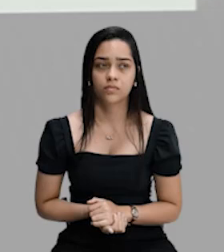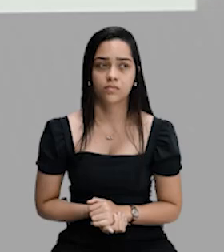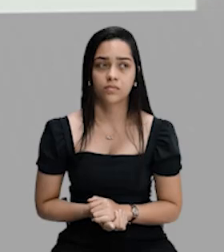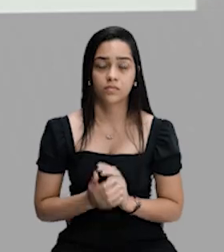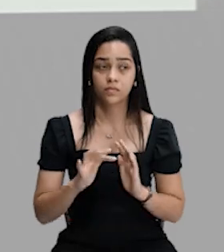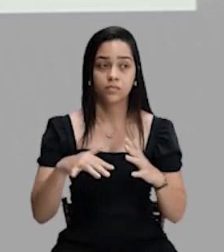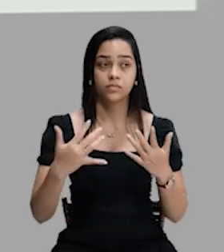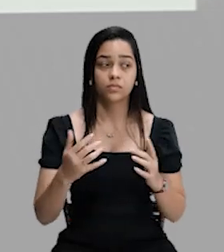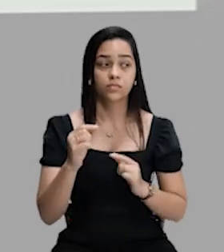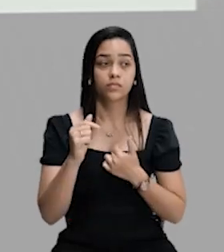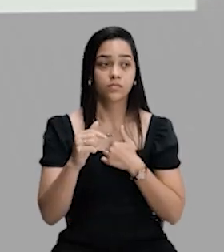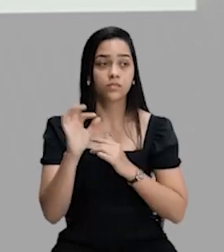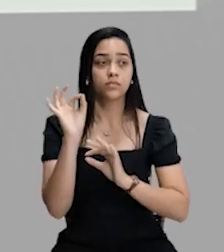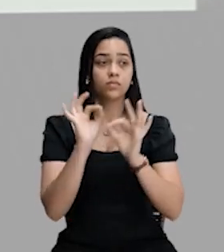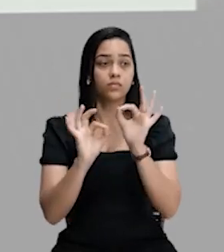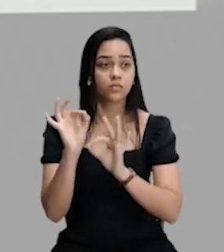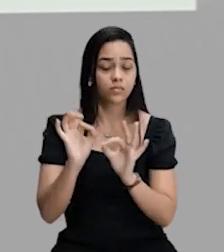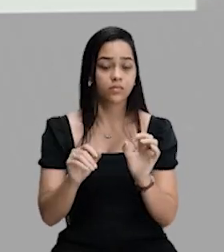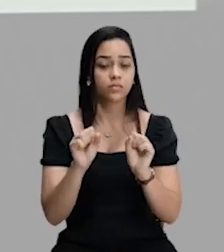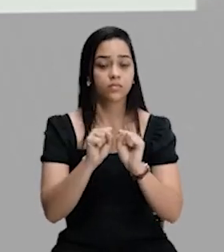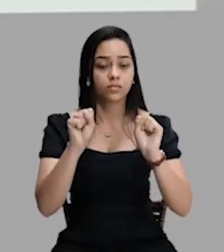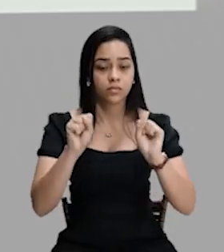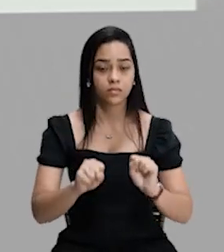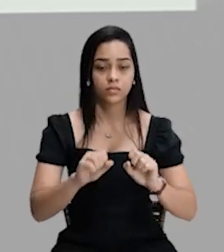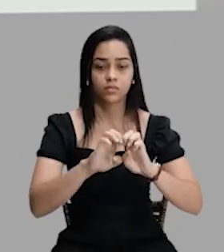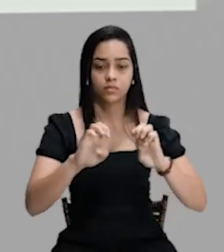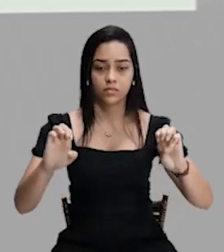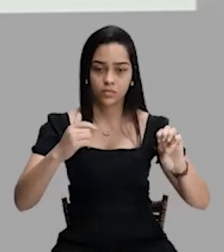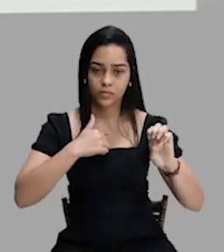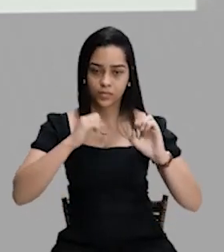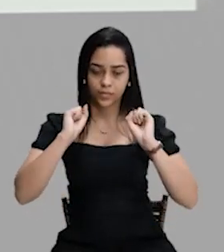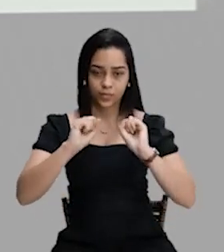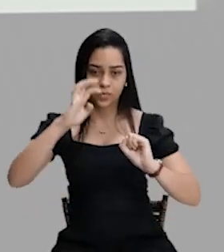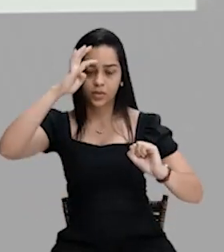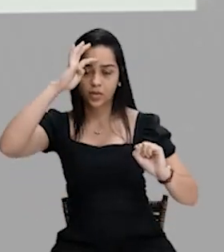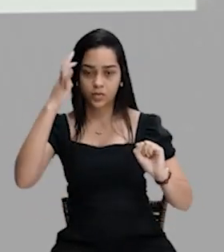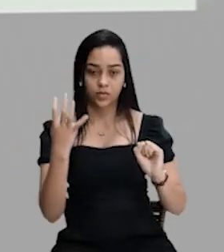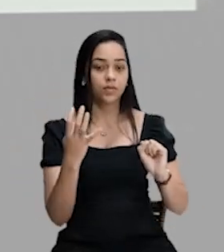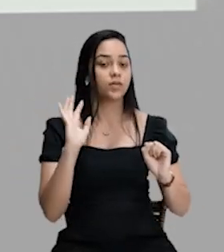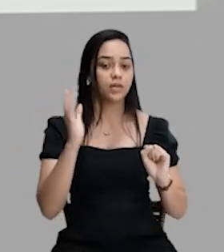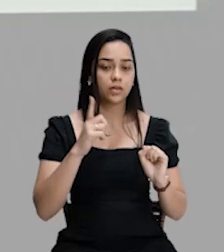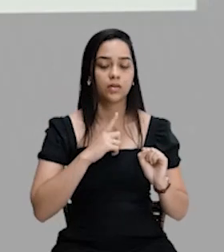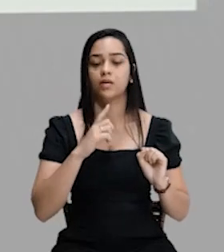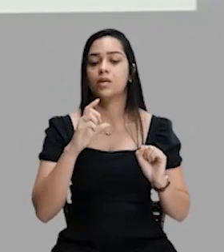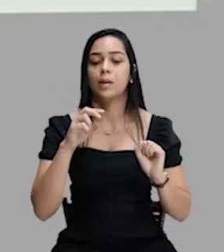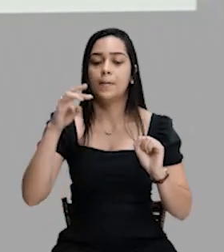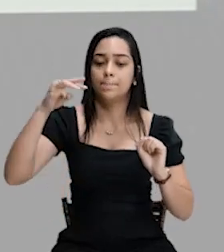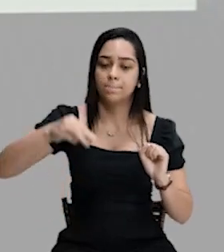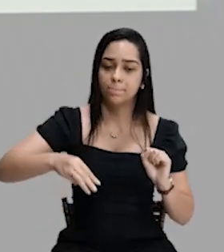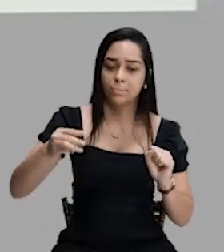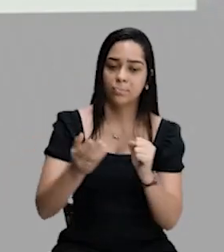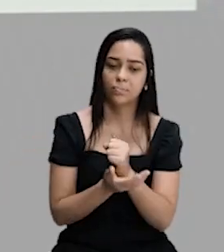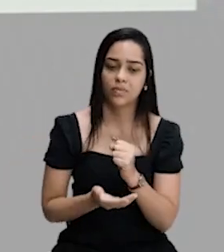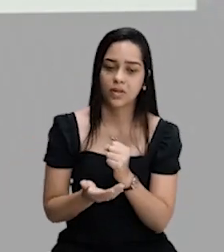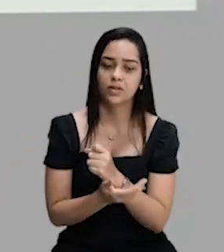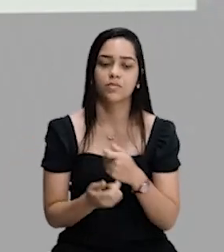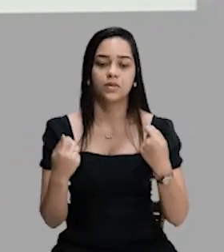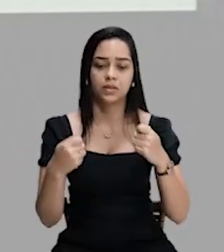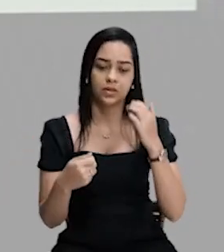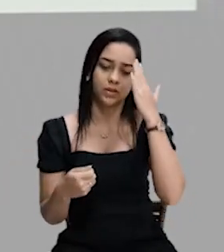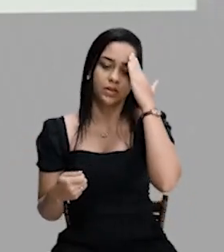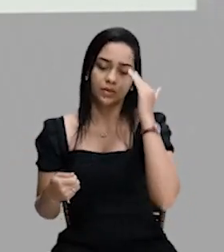então aí eu montei né um sistema de equações para eu resolver tá aí é matemática básica né então a gente tem que saber